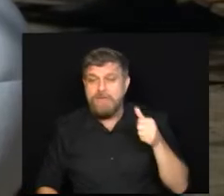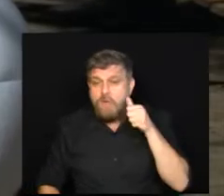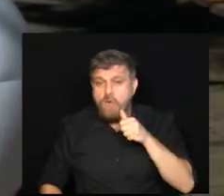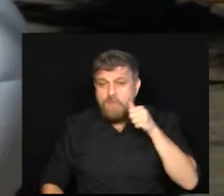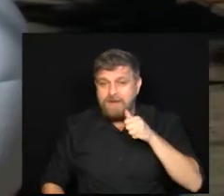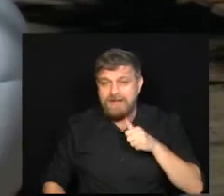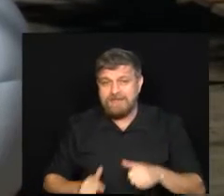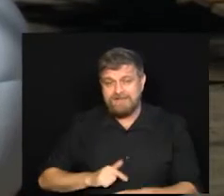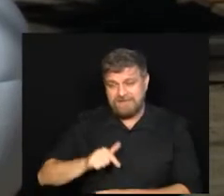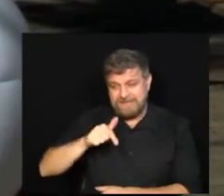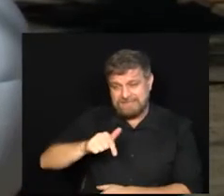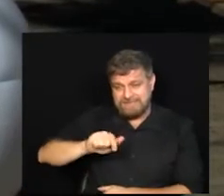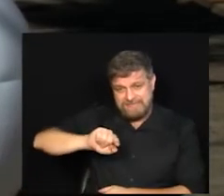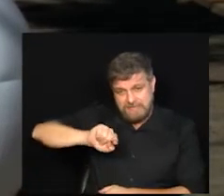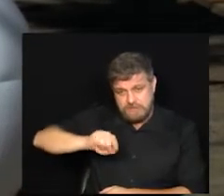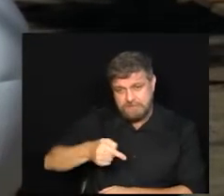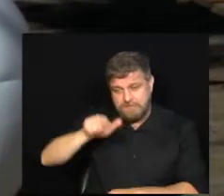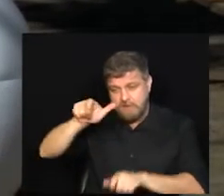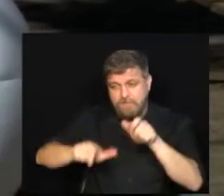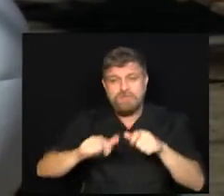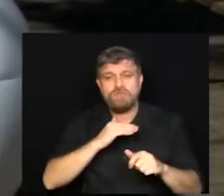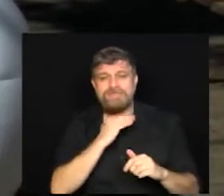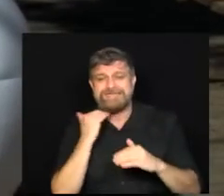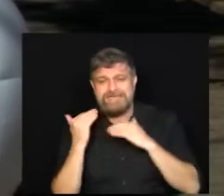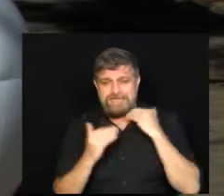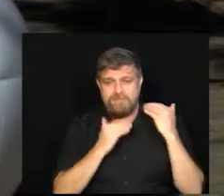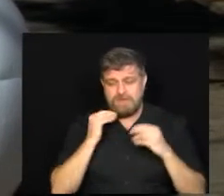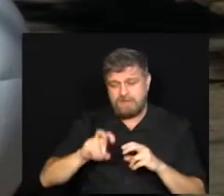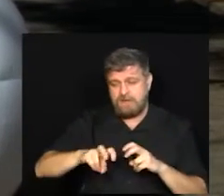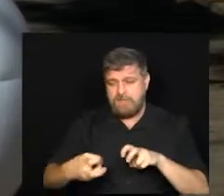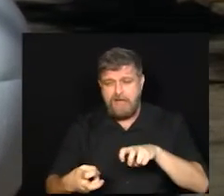mil mortes no ano de 2020 relacionadas a essa doença.